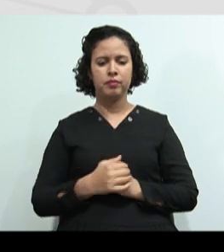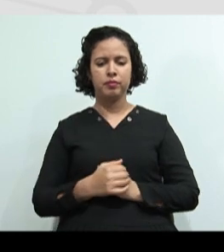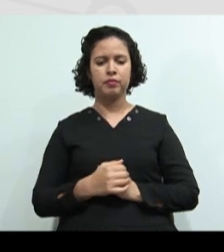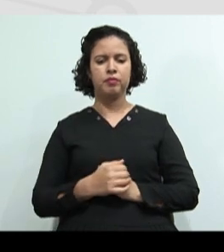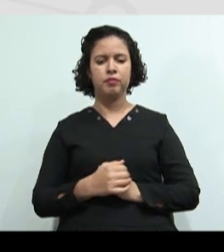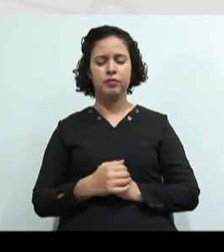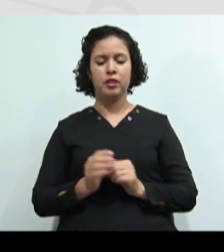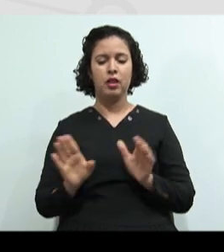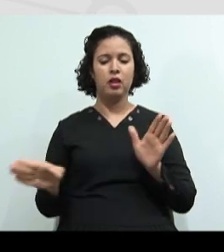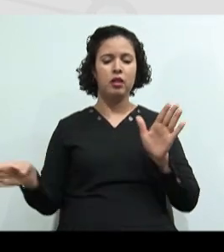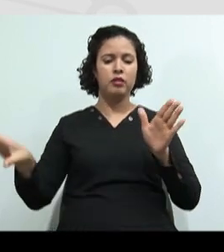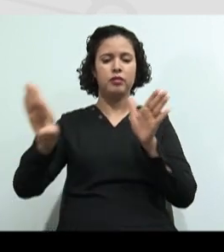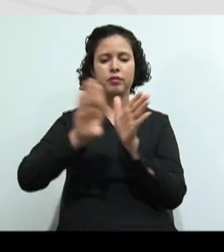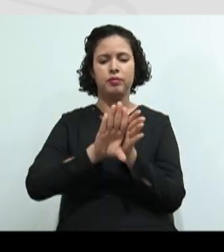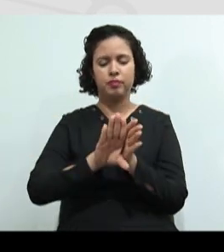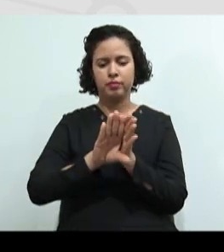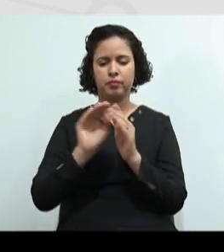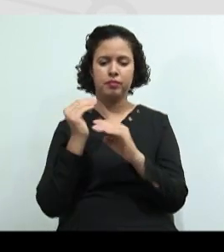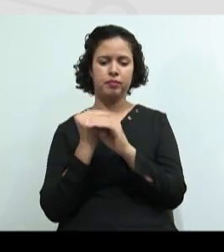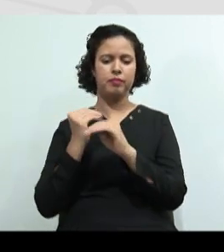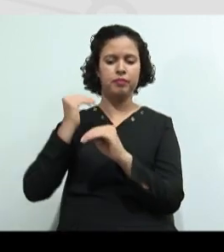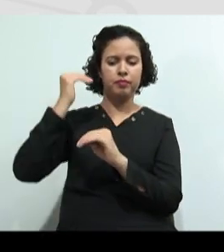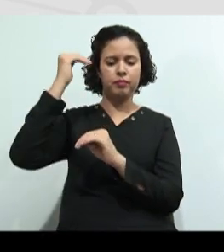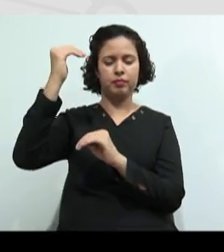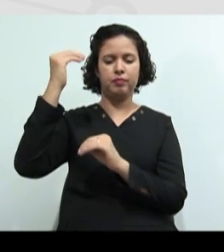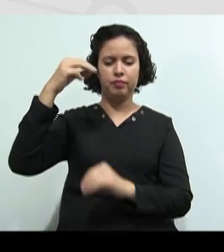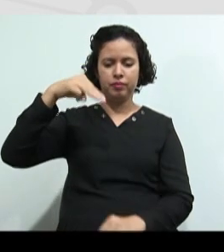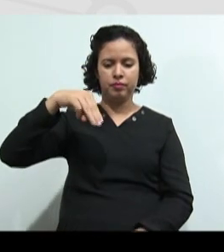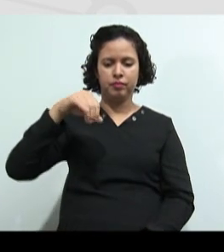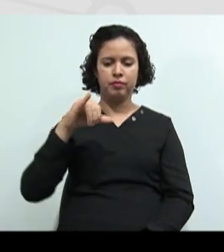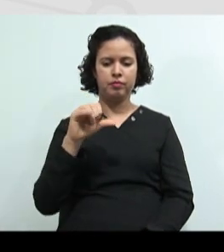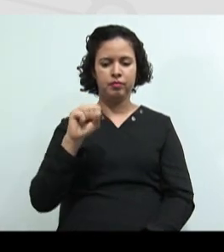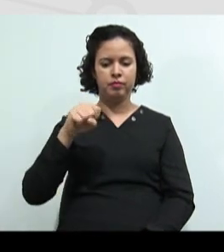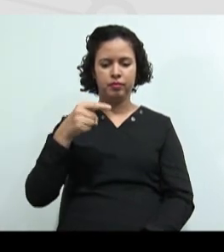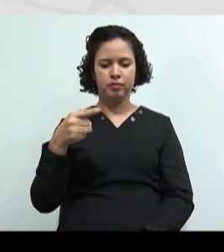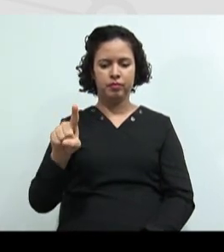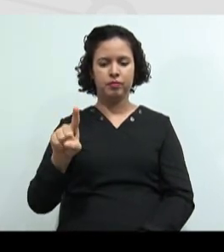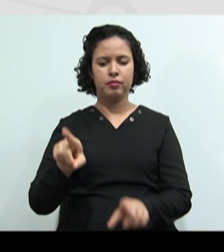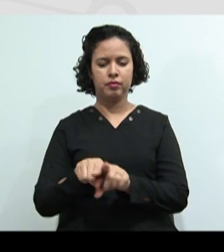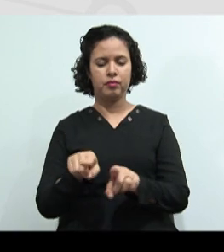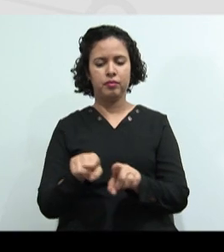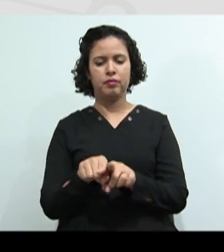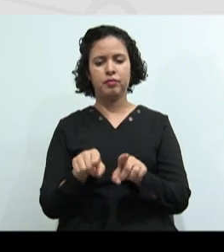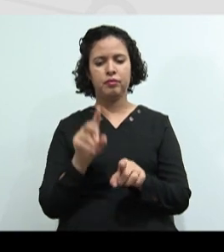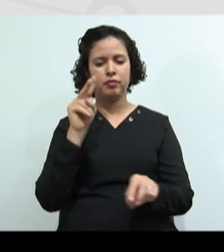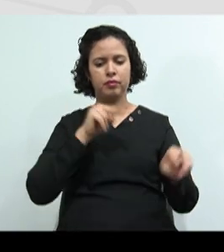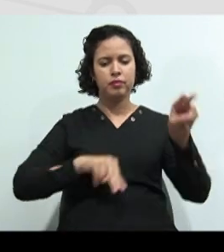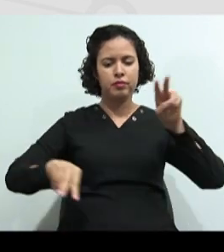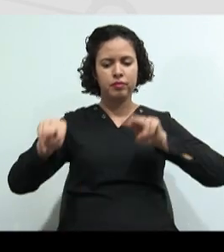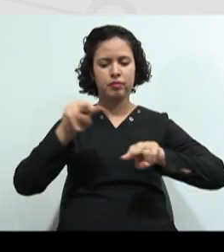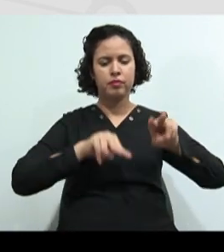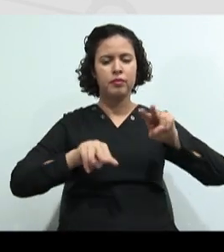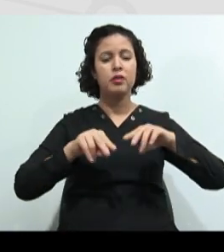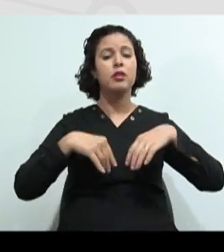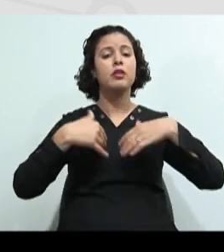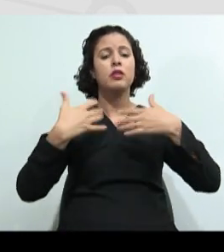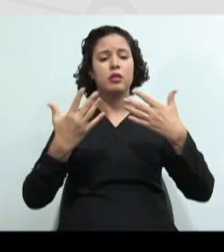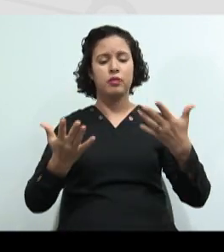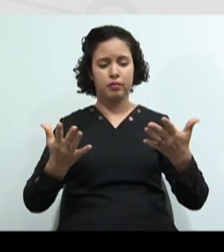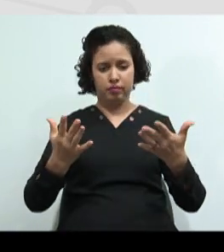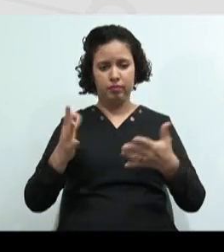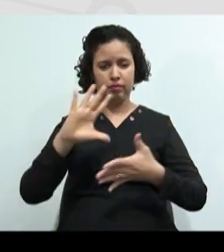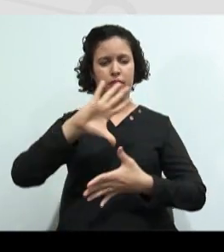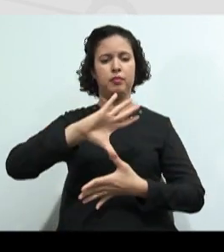aqui, até chegar ao alcance da missão e da visão. Tá? Como você pode perceber, O mapa estratégico